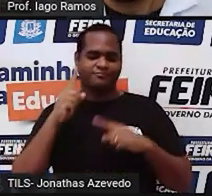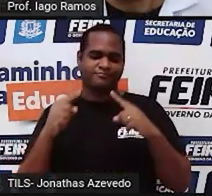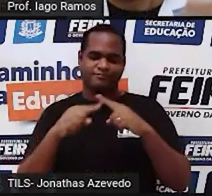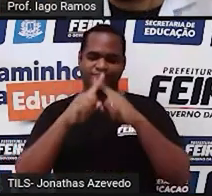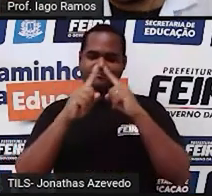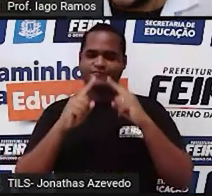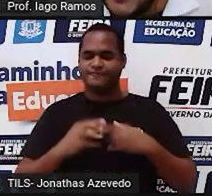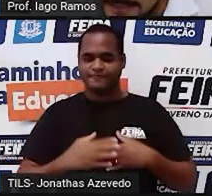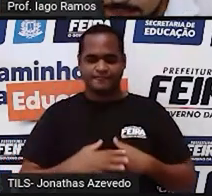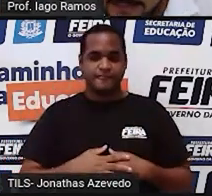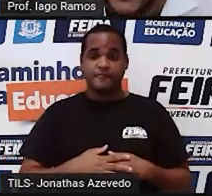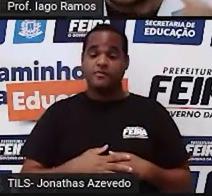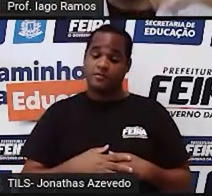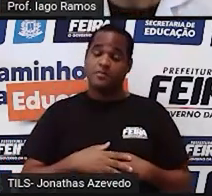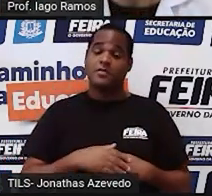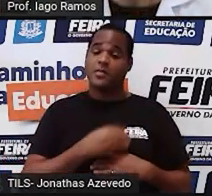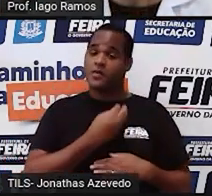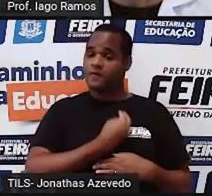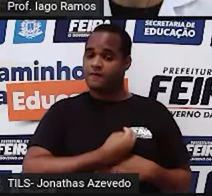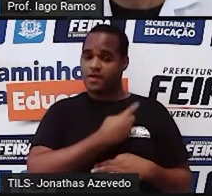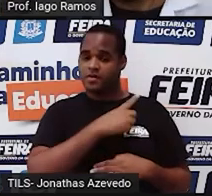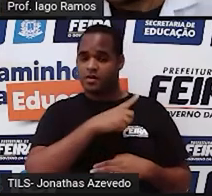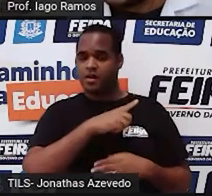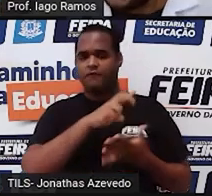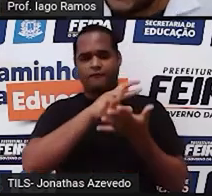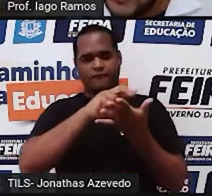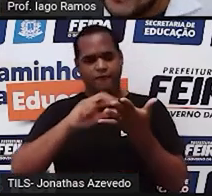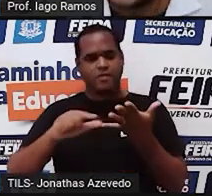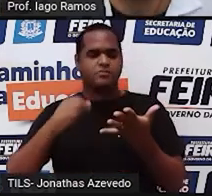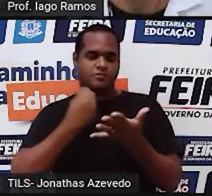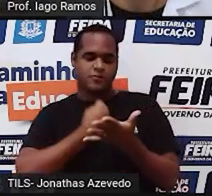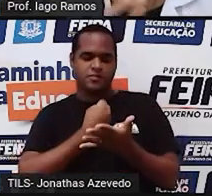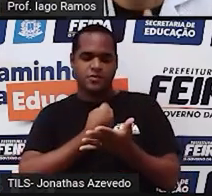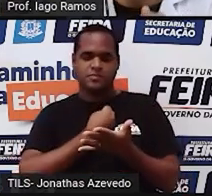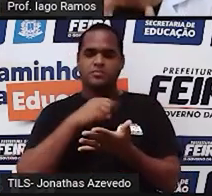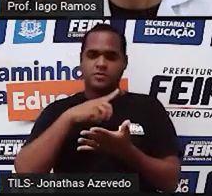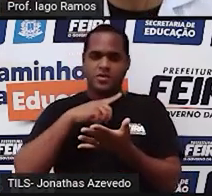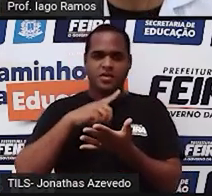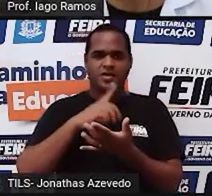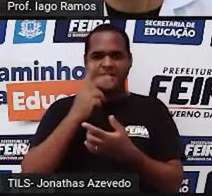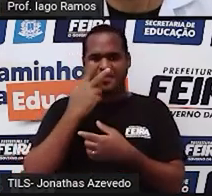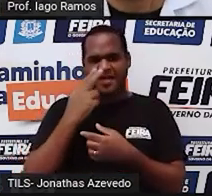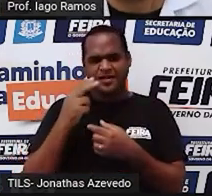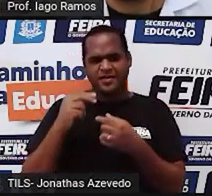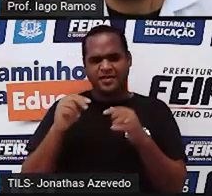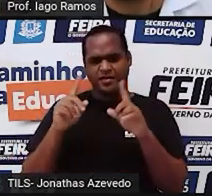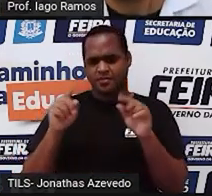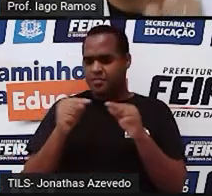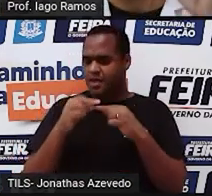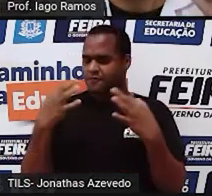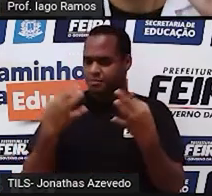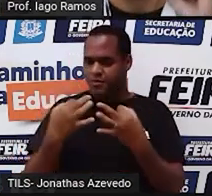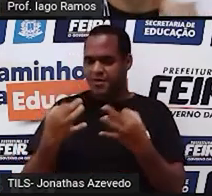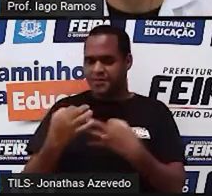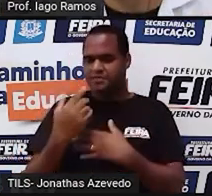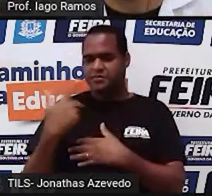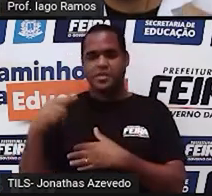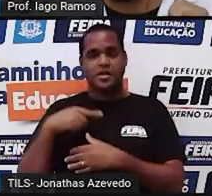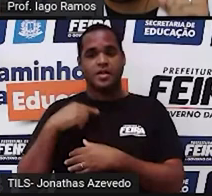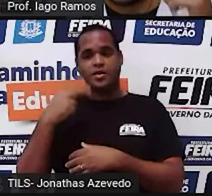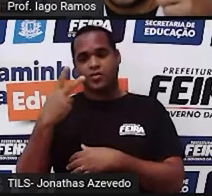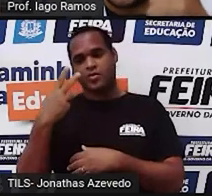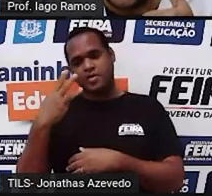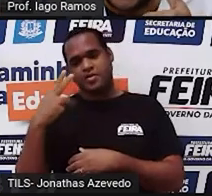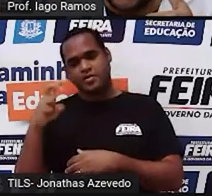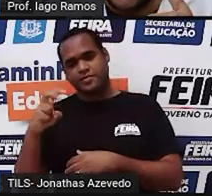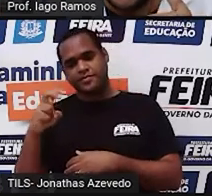bom existem infinitos números que não são quadrados perfeitos além de